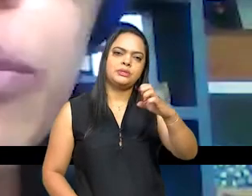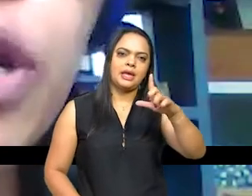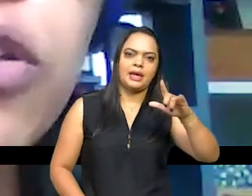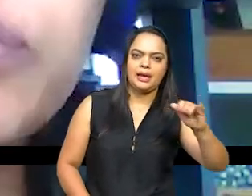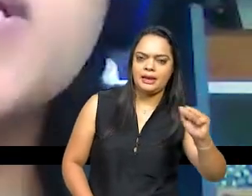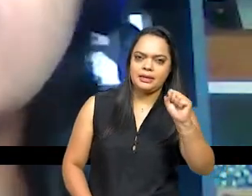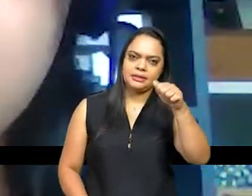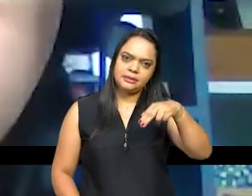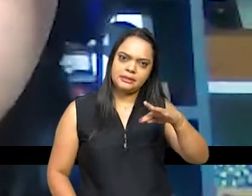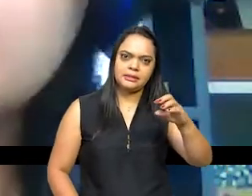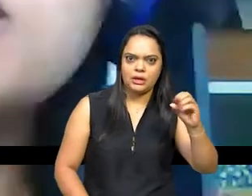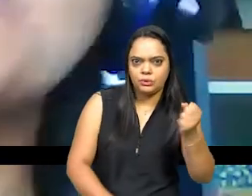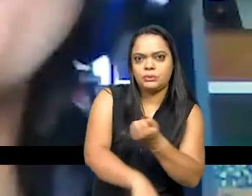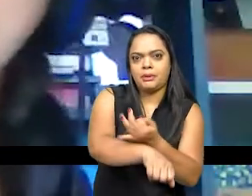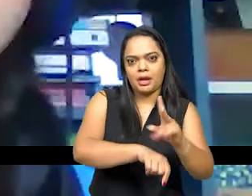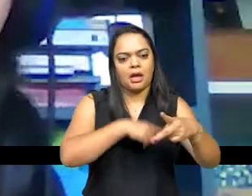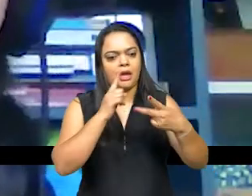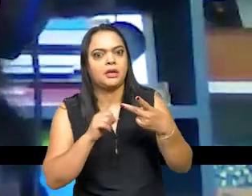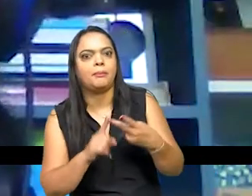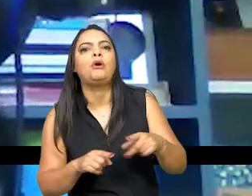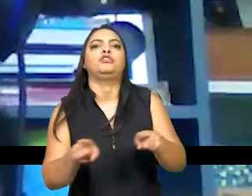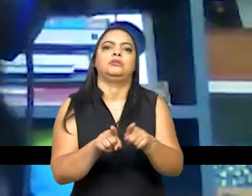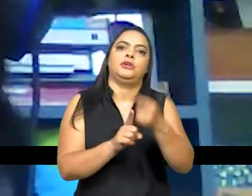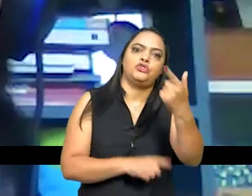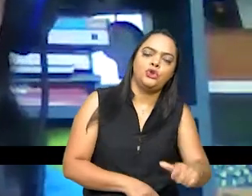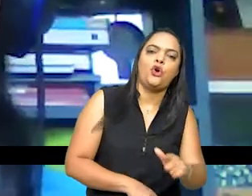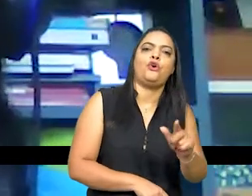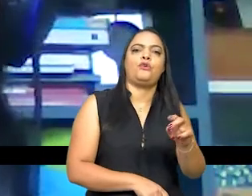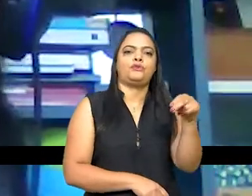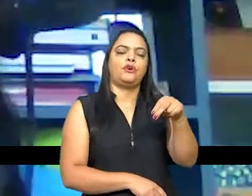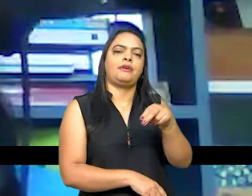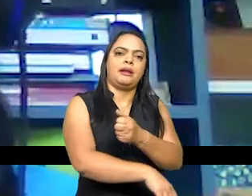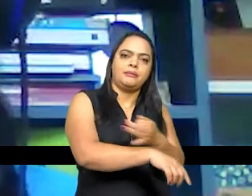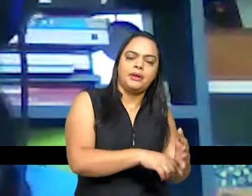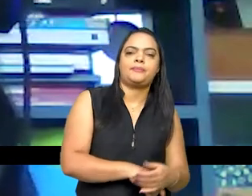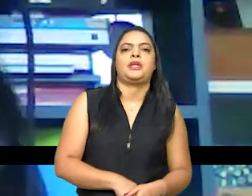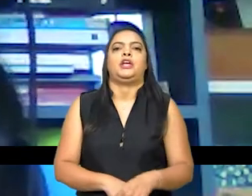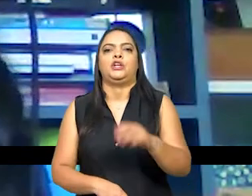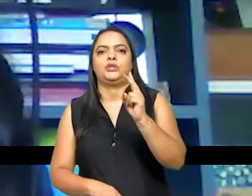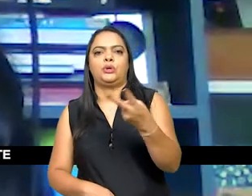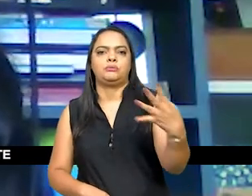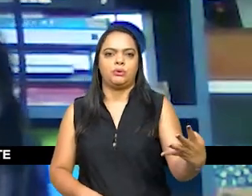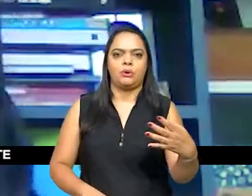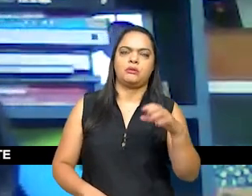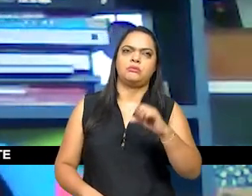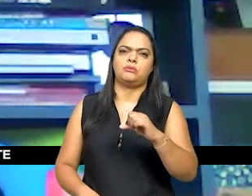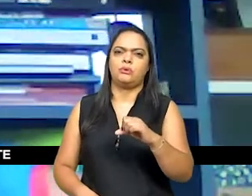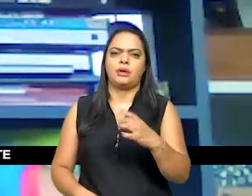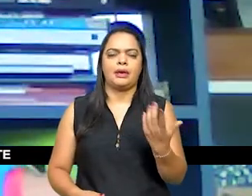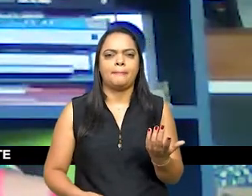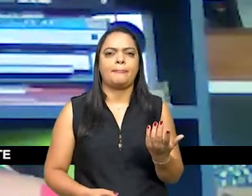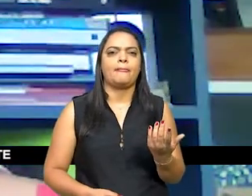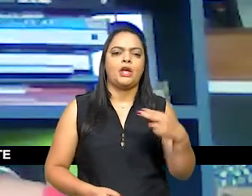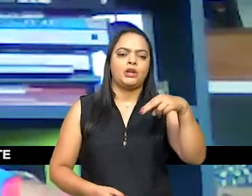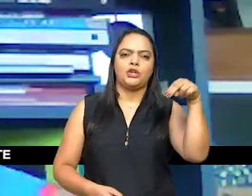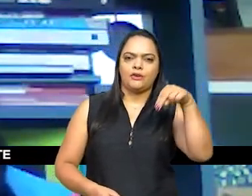que eu não lembro agora o nome da atriz branca. A gente teve em 2004 a Thaís Araújo como a preta numa novela que se chamava Da Cor do